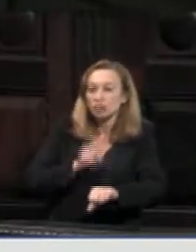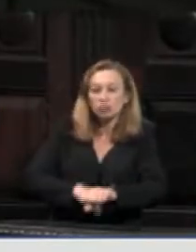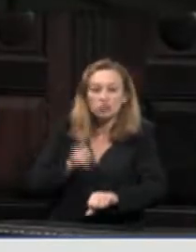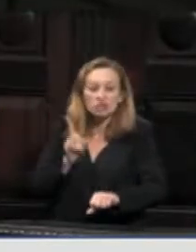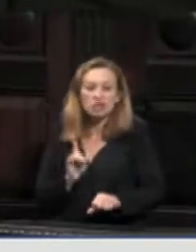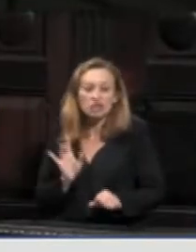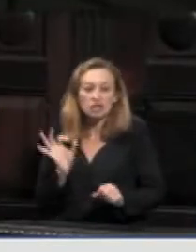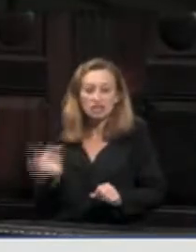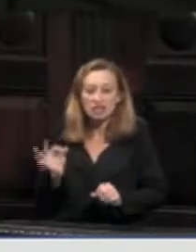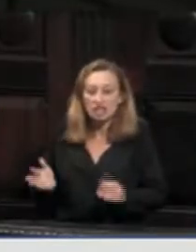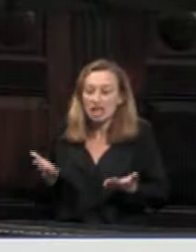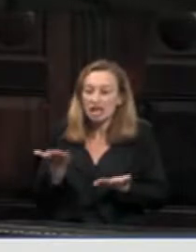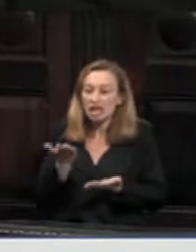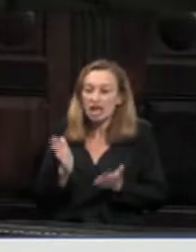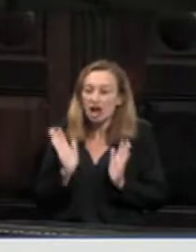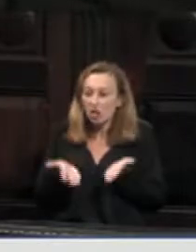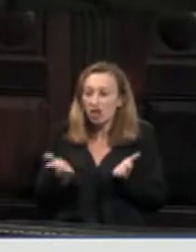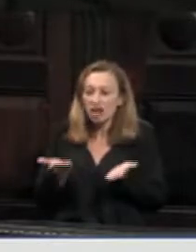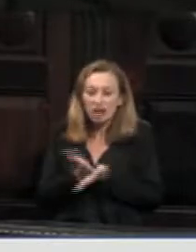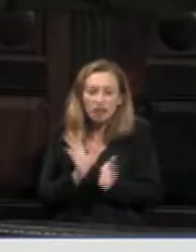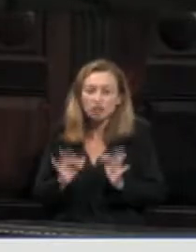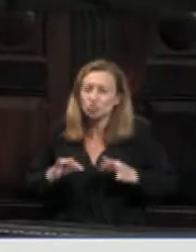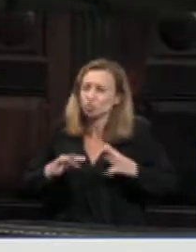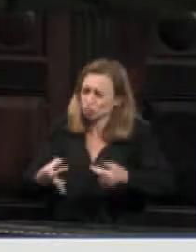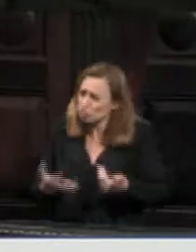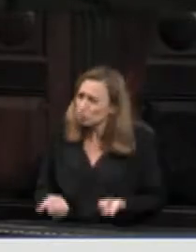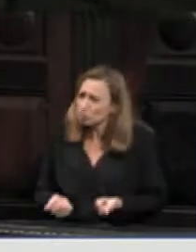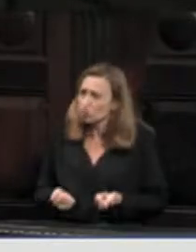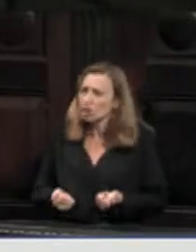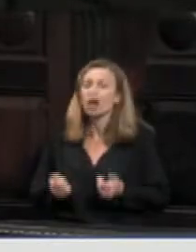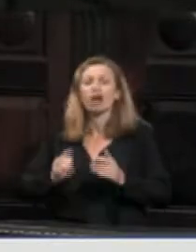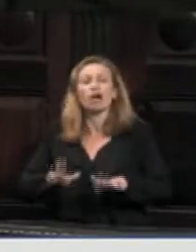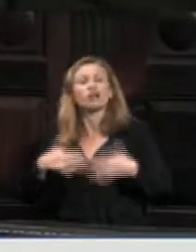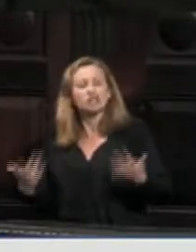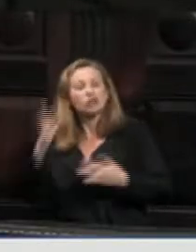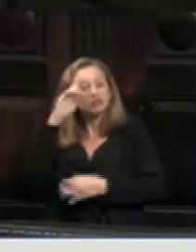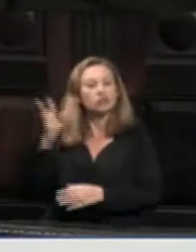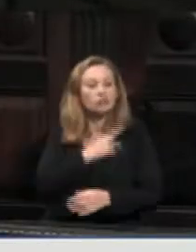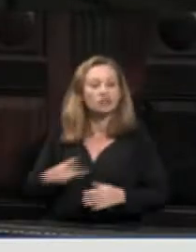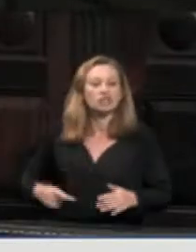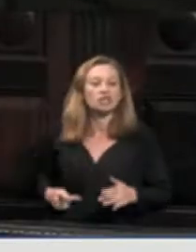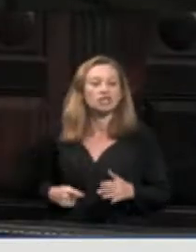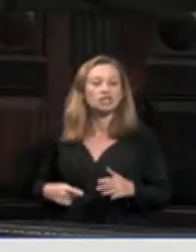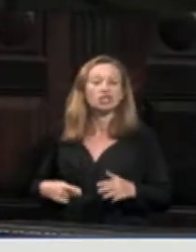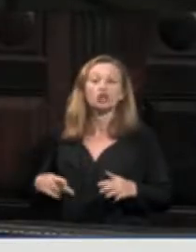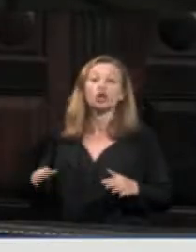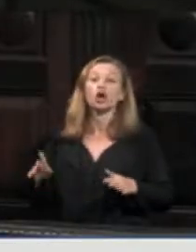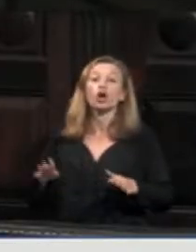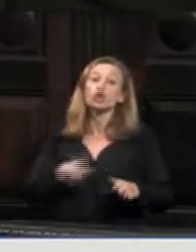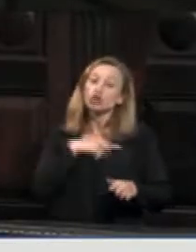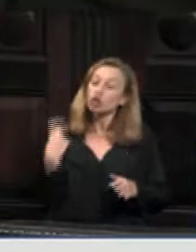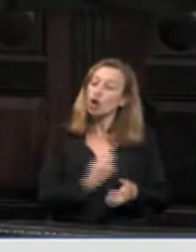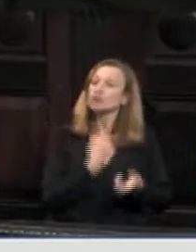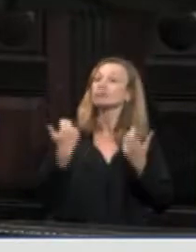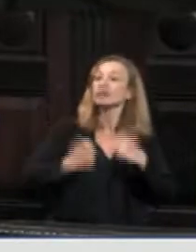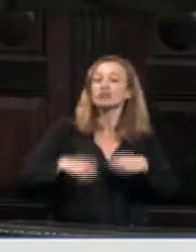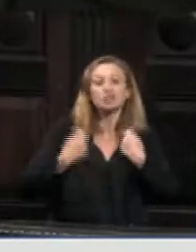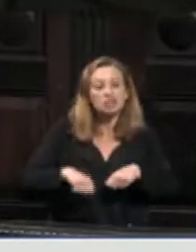tudo. Então, presidente, esse parlamento precisa ser ouvido nas coisas que lhe são